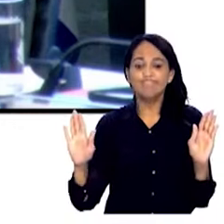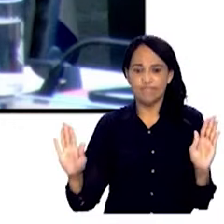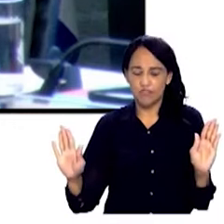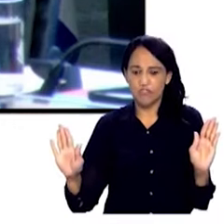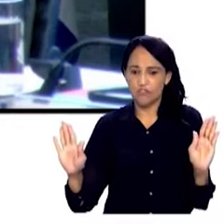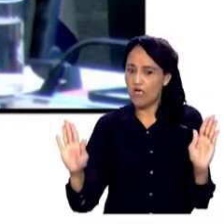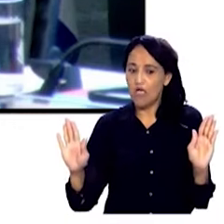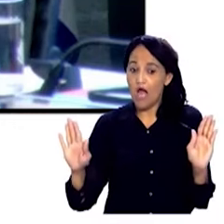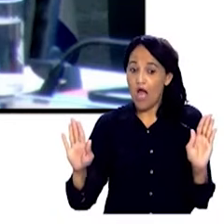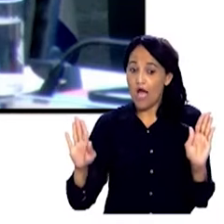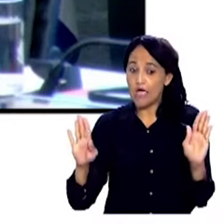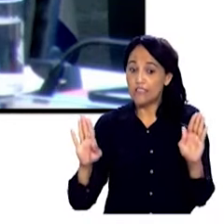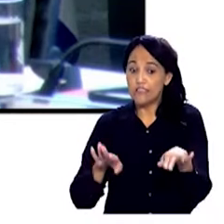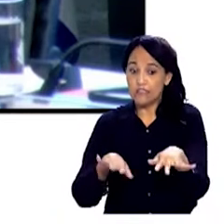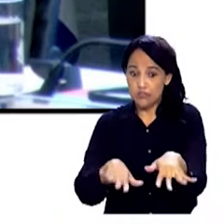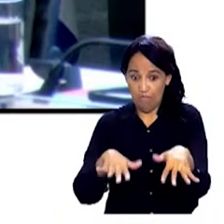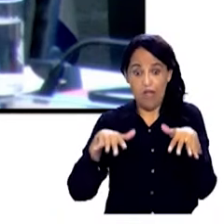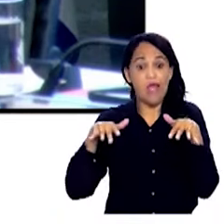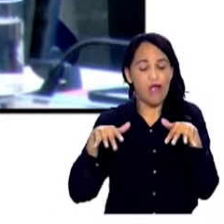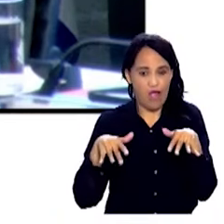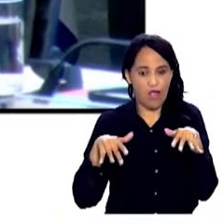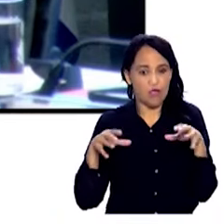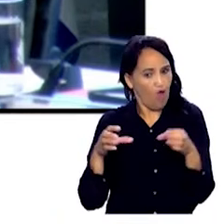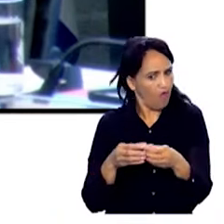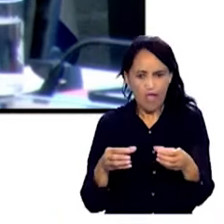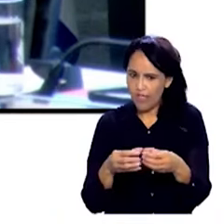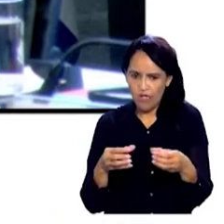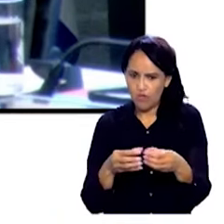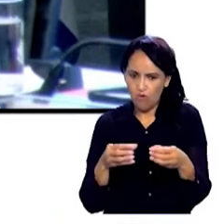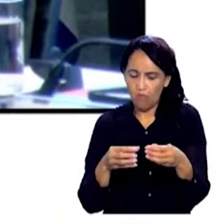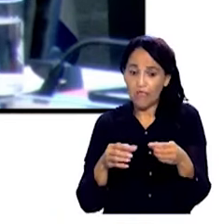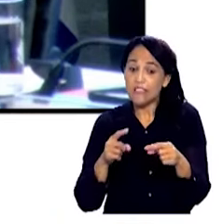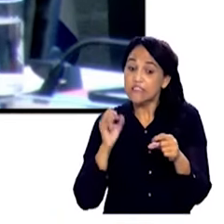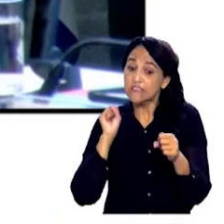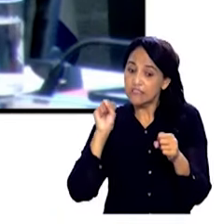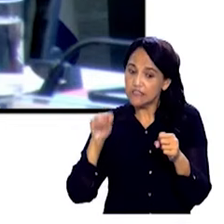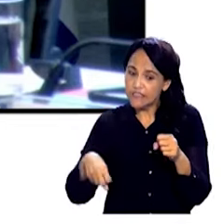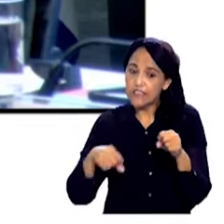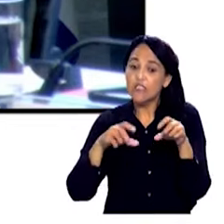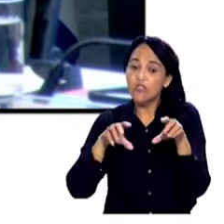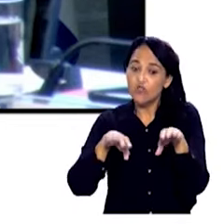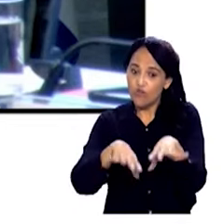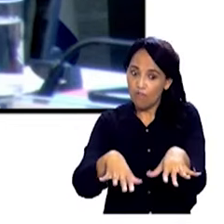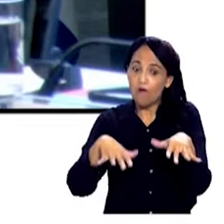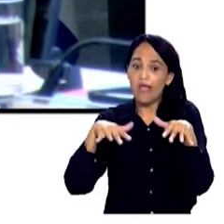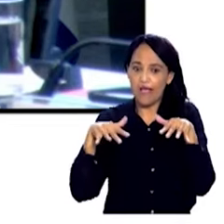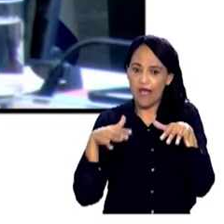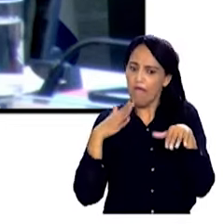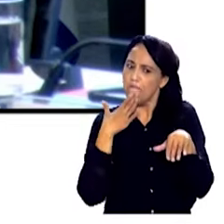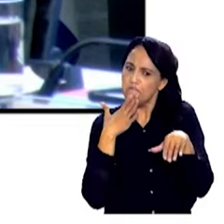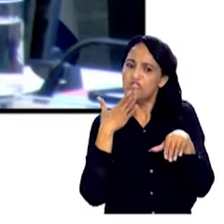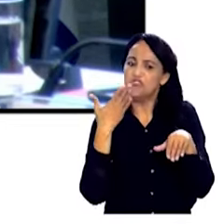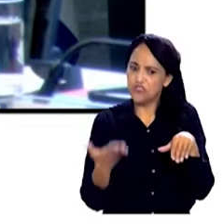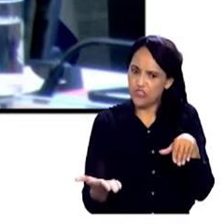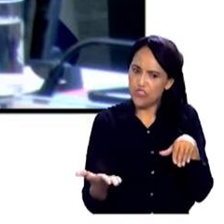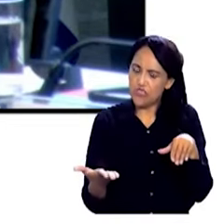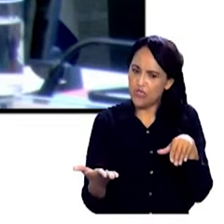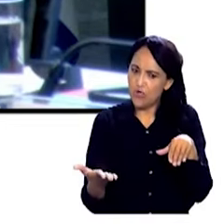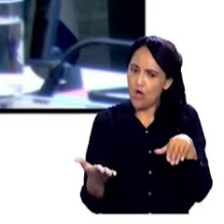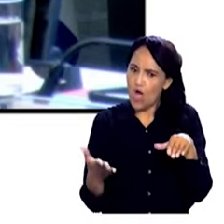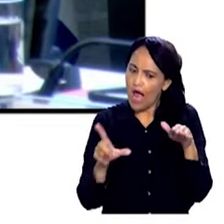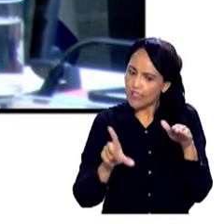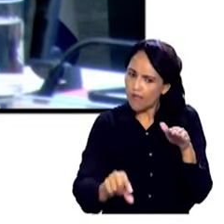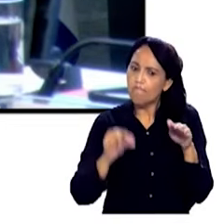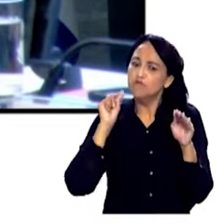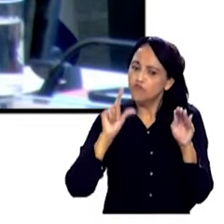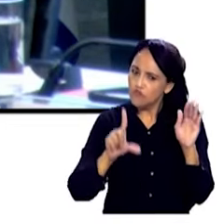Punto dois para o plenário precisa mais requerimentos então os filtros para chegar